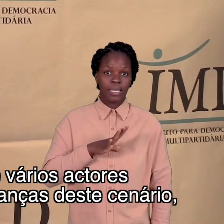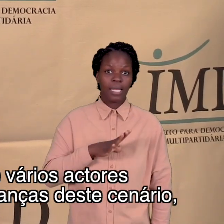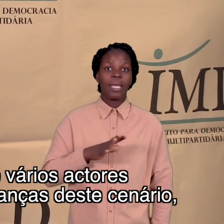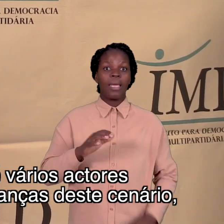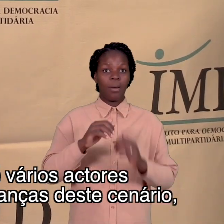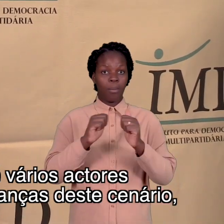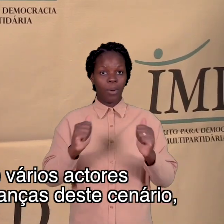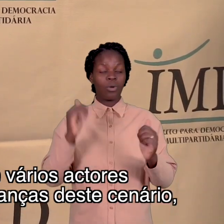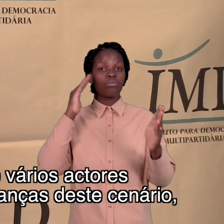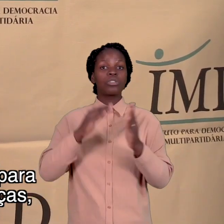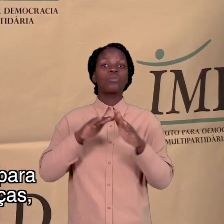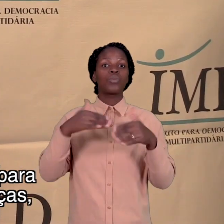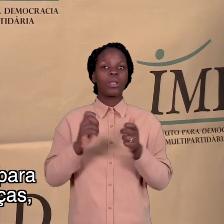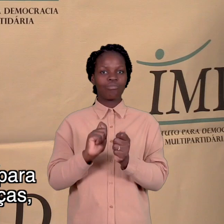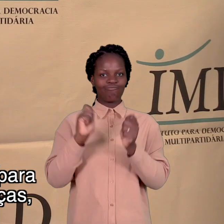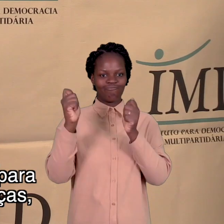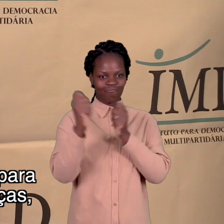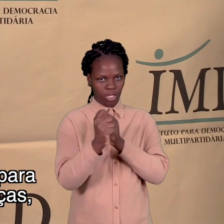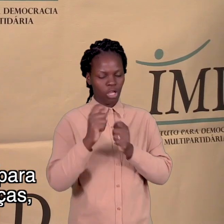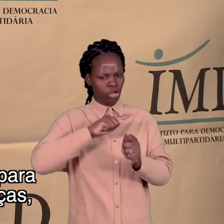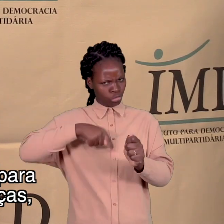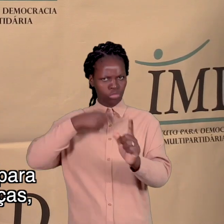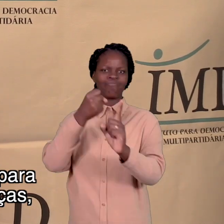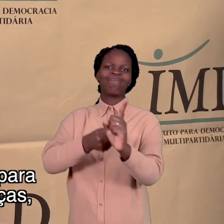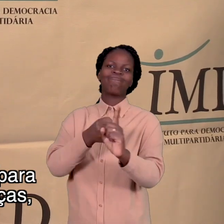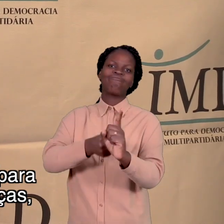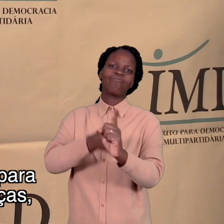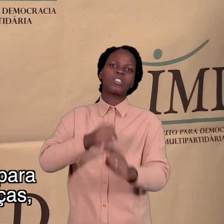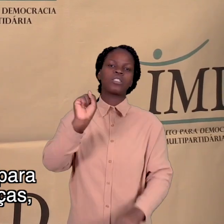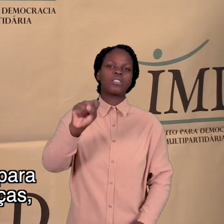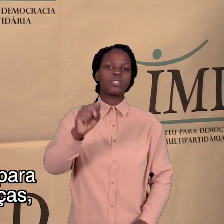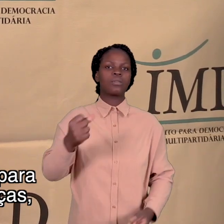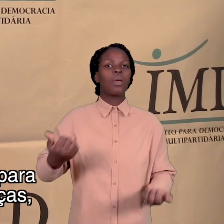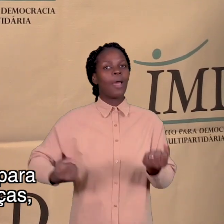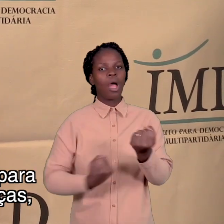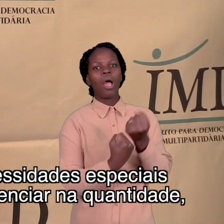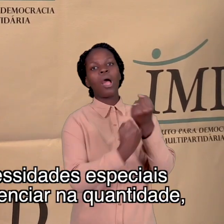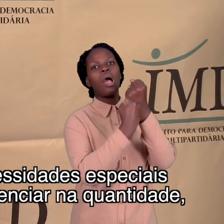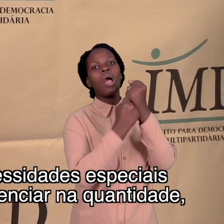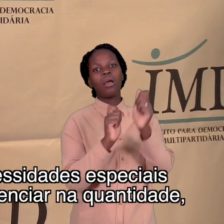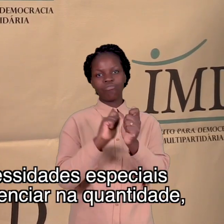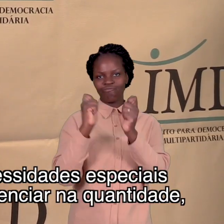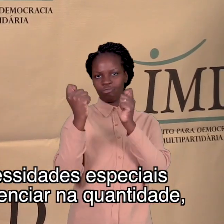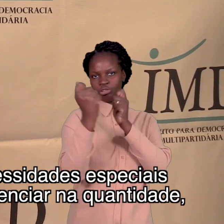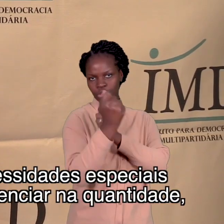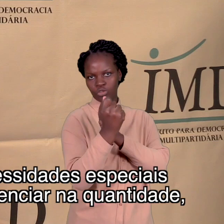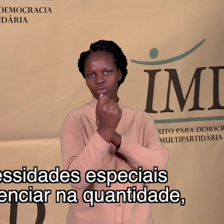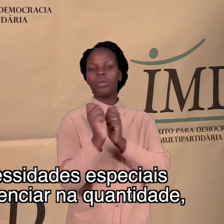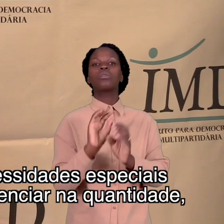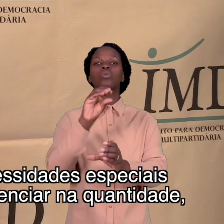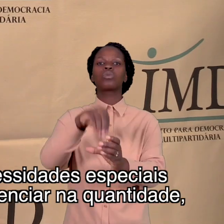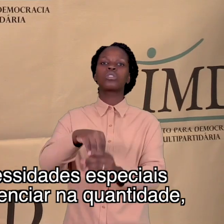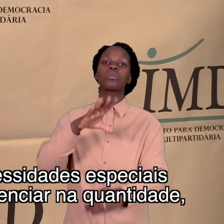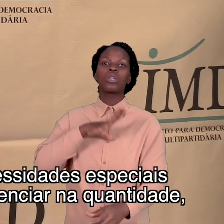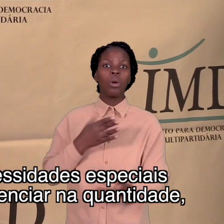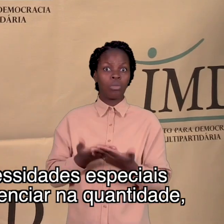medidas para a mudança deste cenário, nós advocamos, dialogamos para influenciar por estas mudanças, porque nós compreendemos que há necessidades